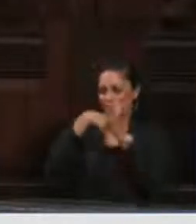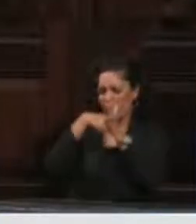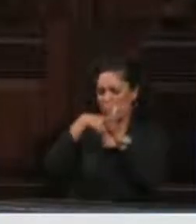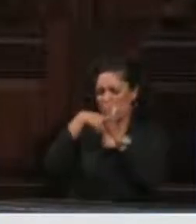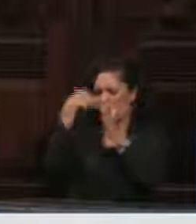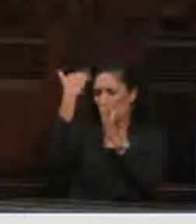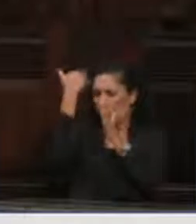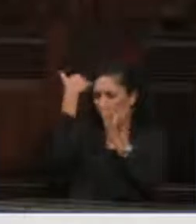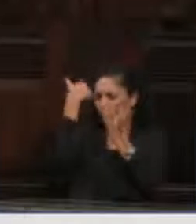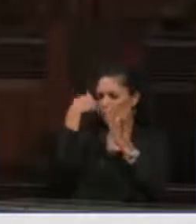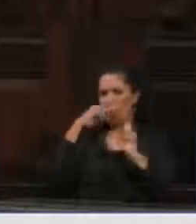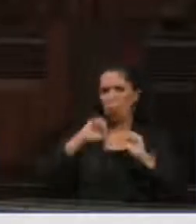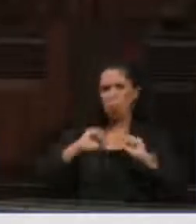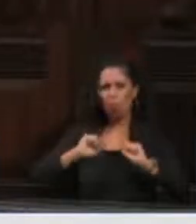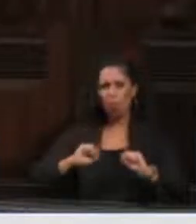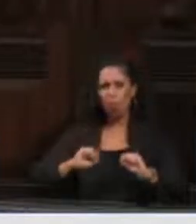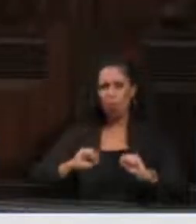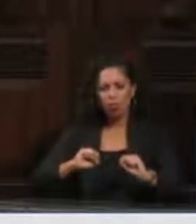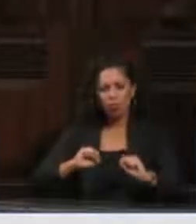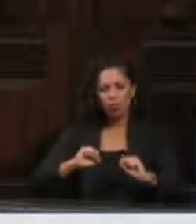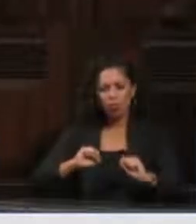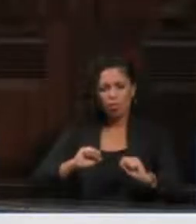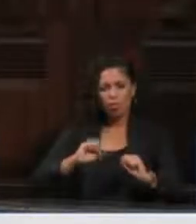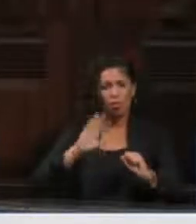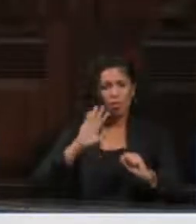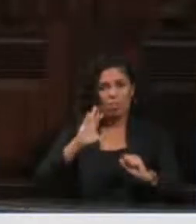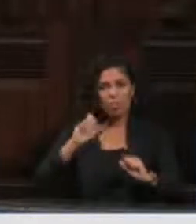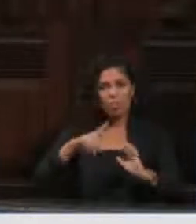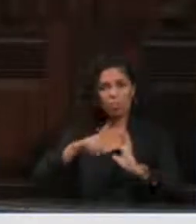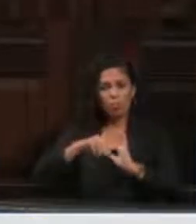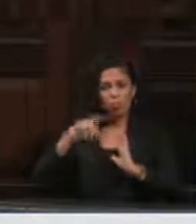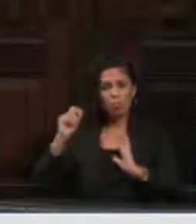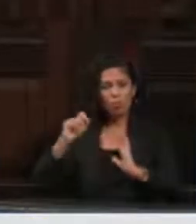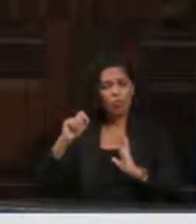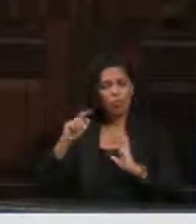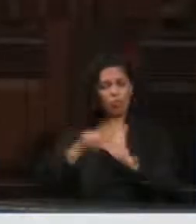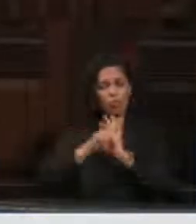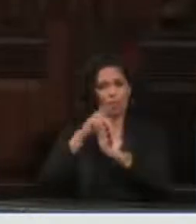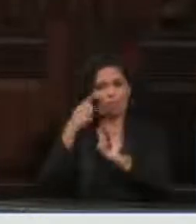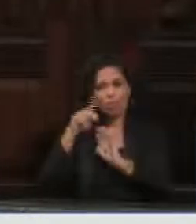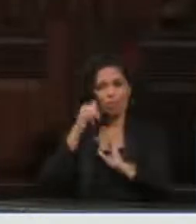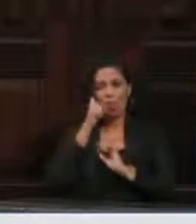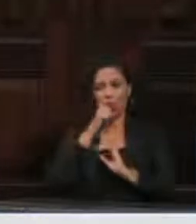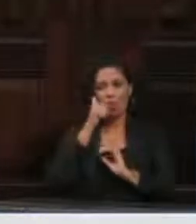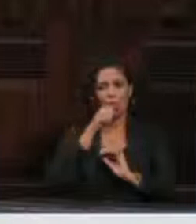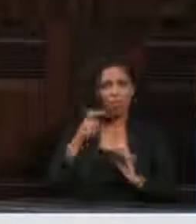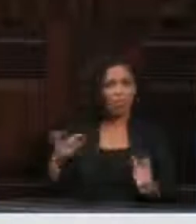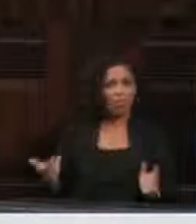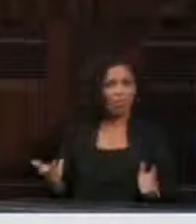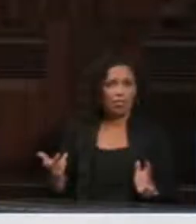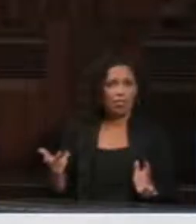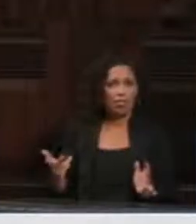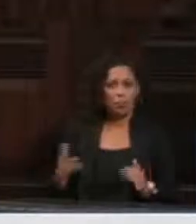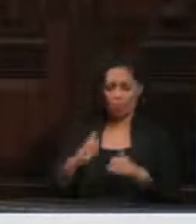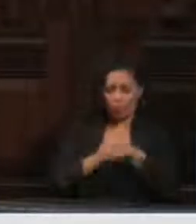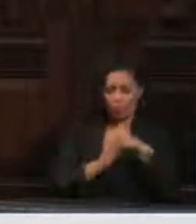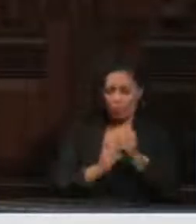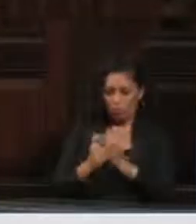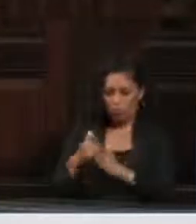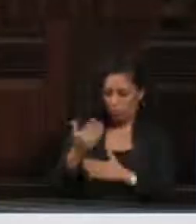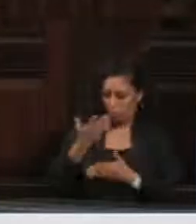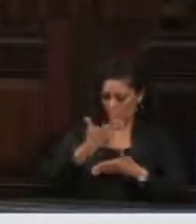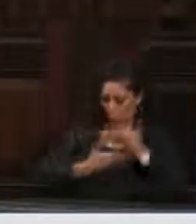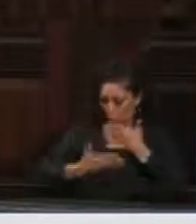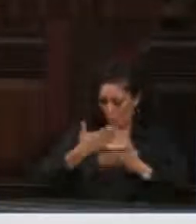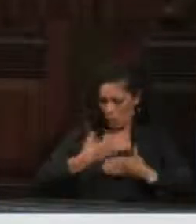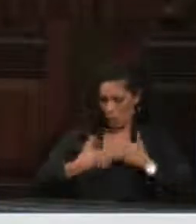da população, é uma escolha da mulher escolher o seu profissional de